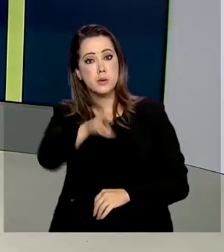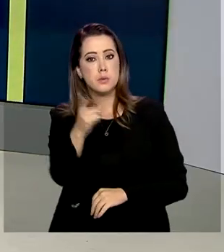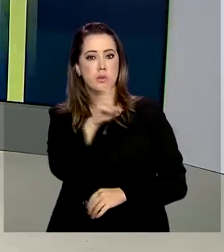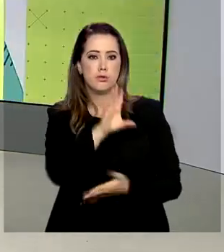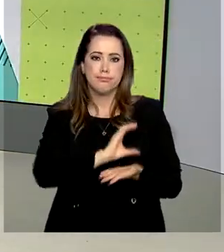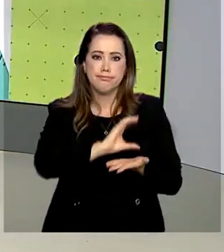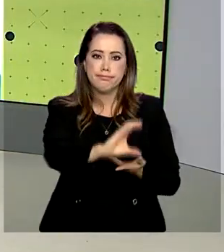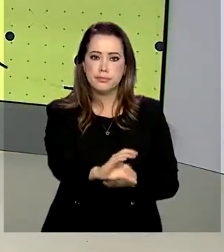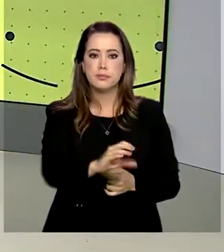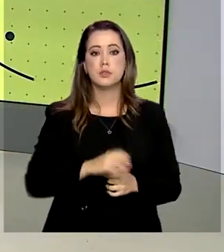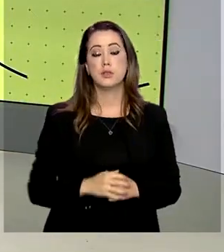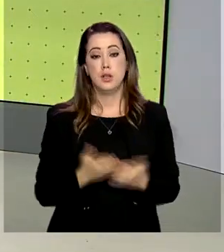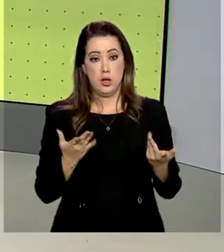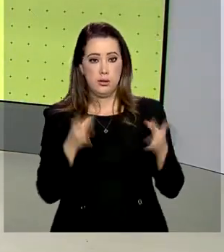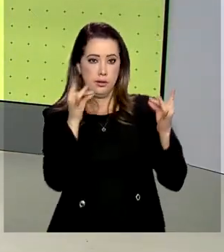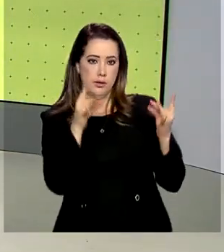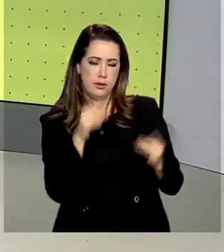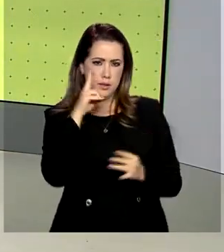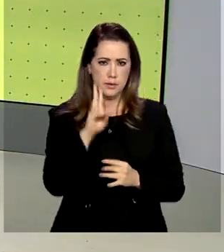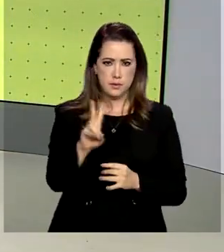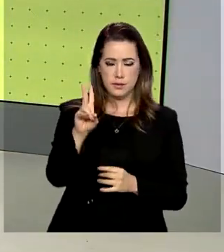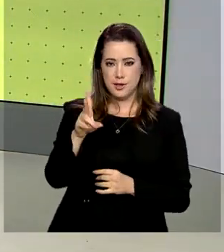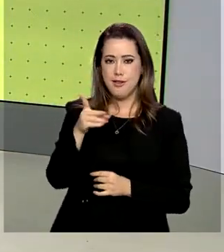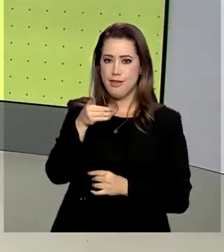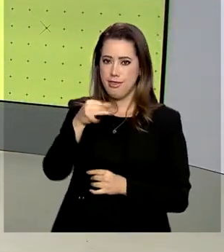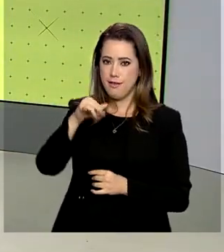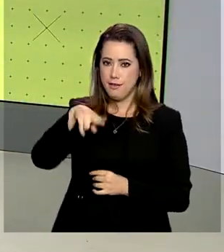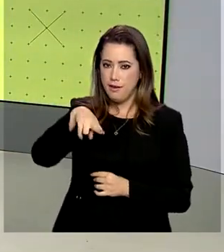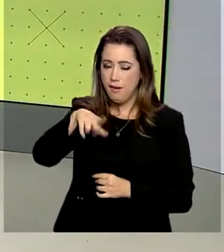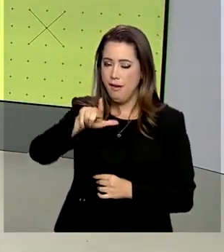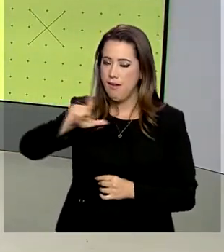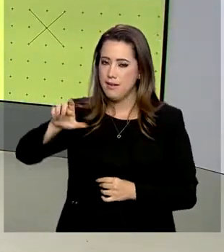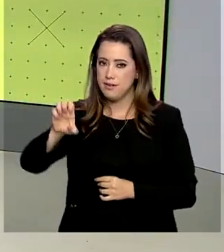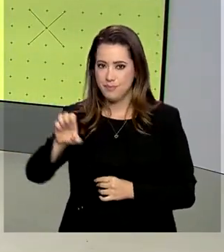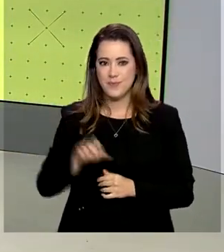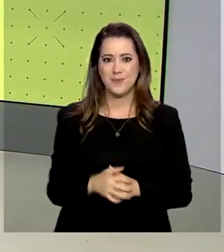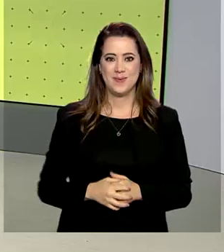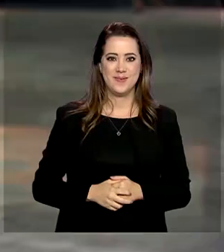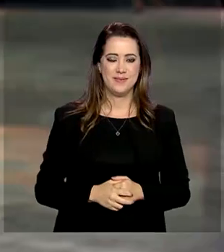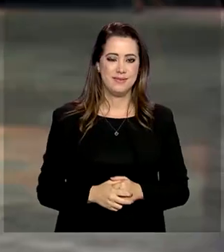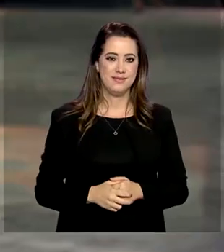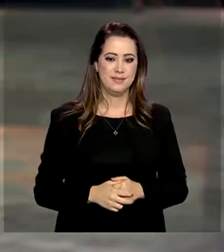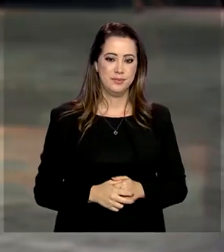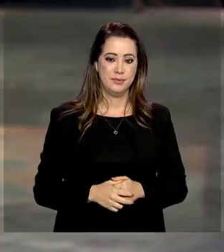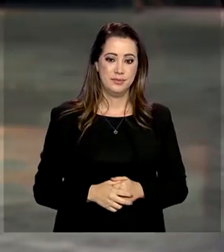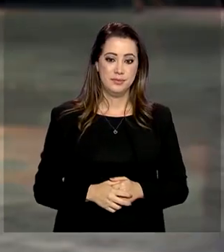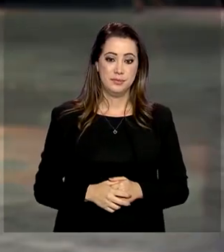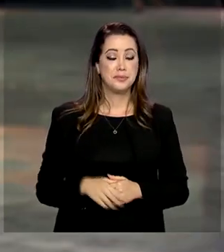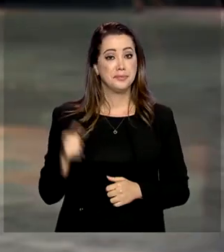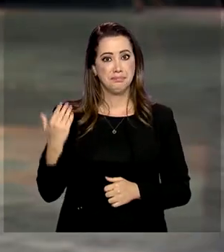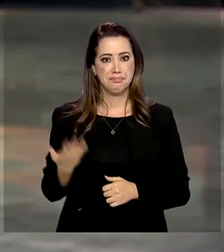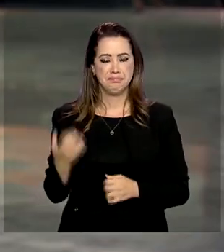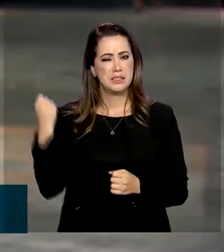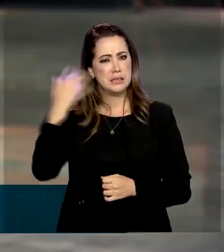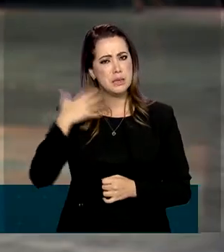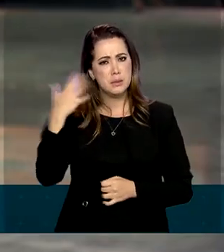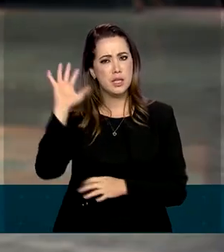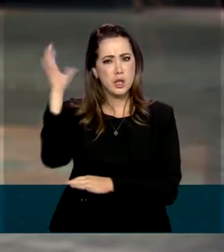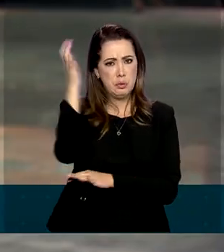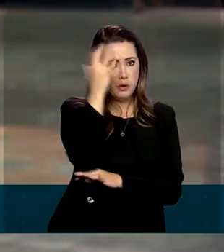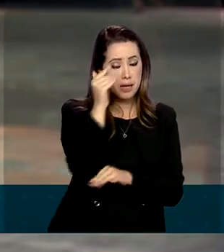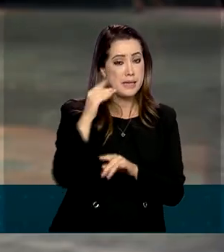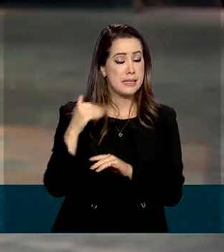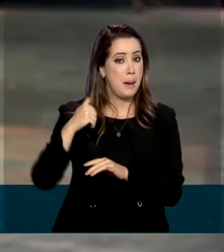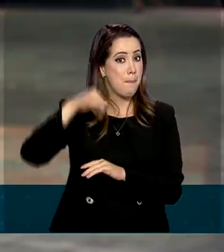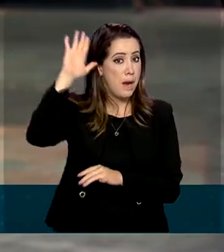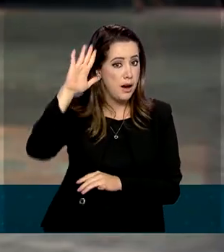de reais serão investidos. Os detalhes com a repórter Daniele Popov. O Floresta Mais vai remunerar os